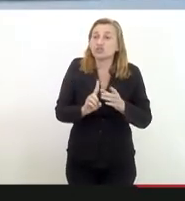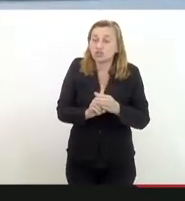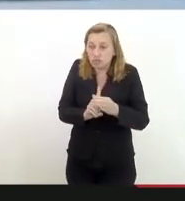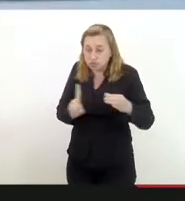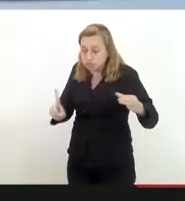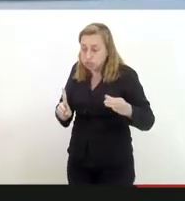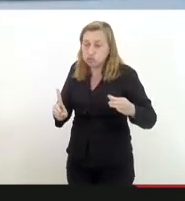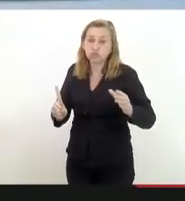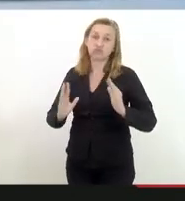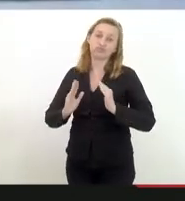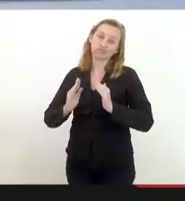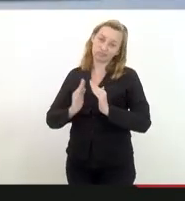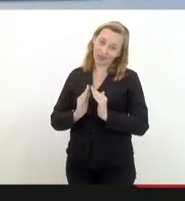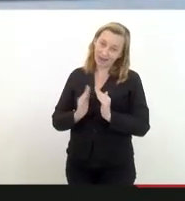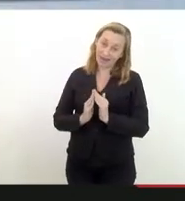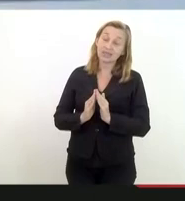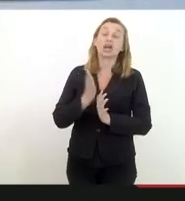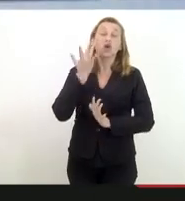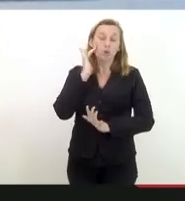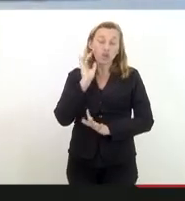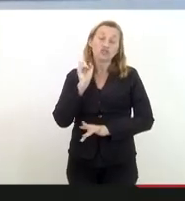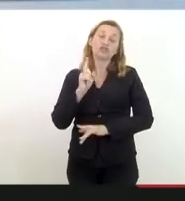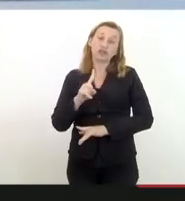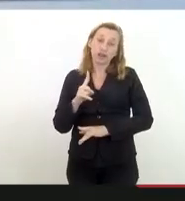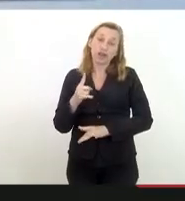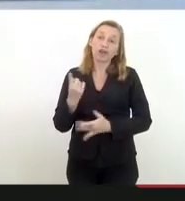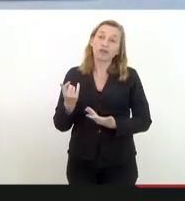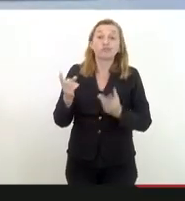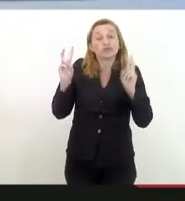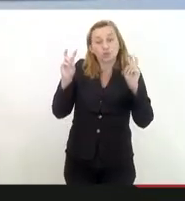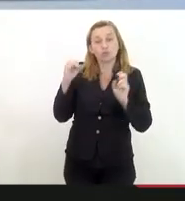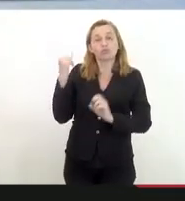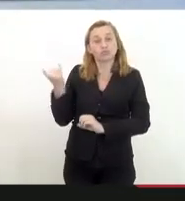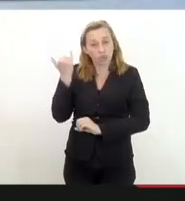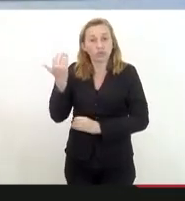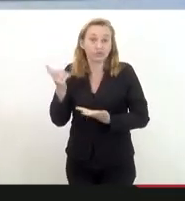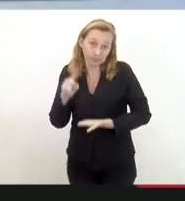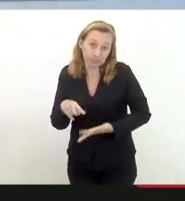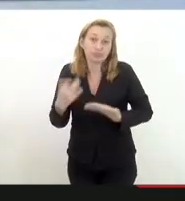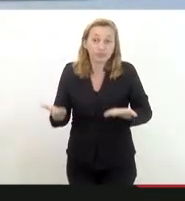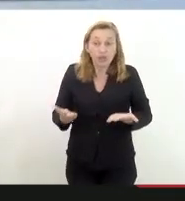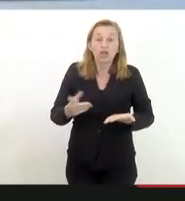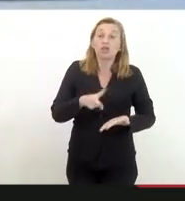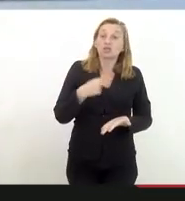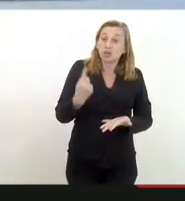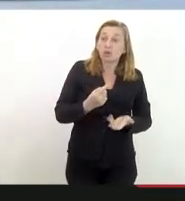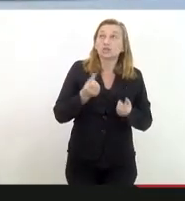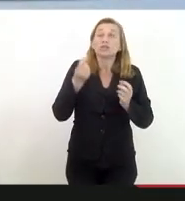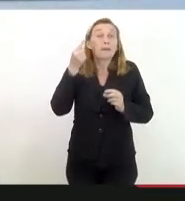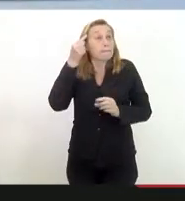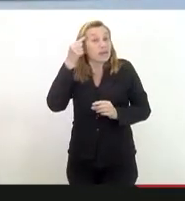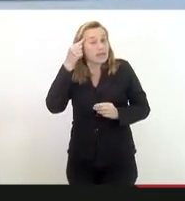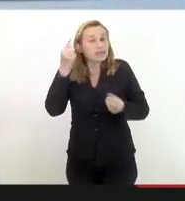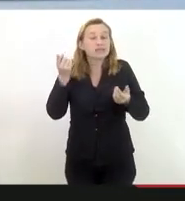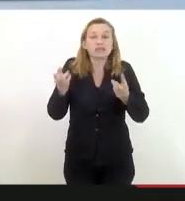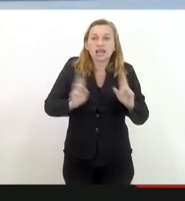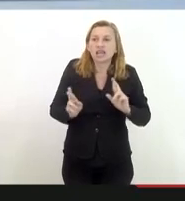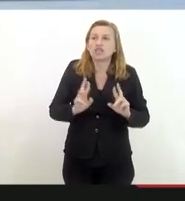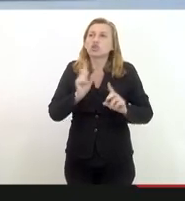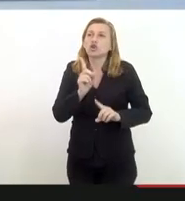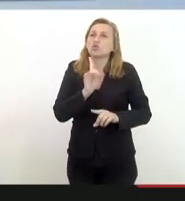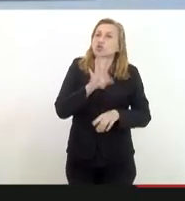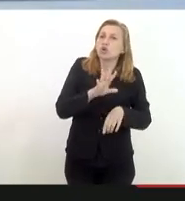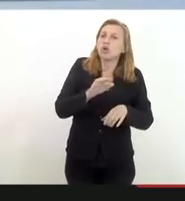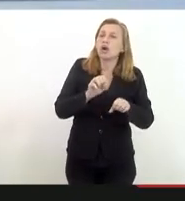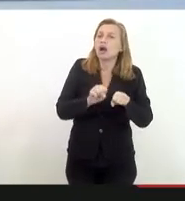nas moradias. Então, acho que isso é um fator muito importante, né? Para que a gente pense em relação não só à